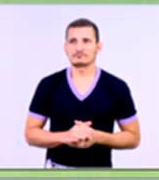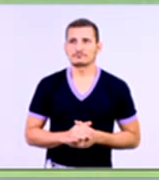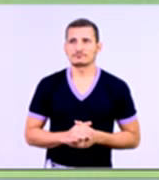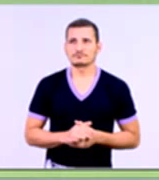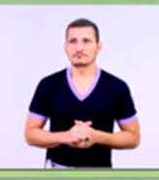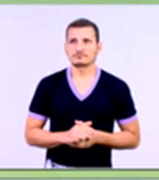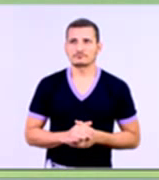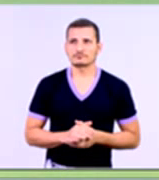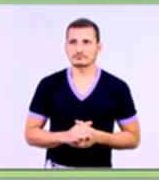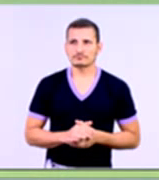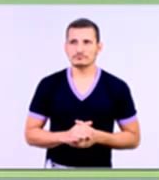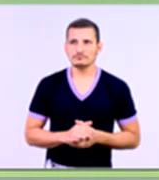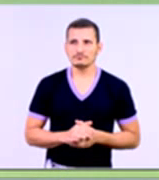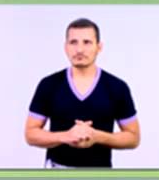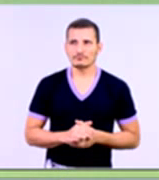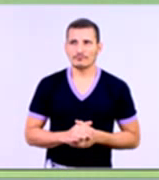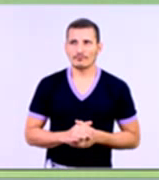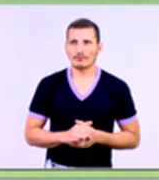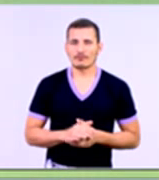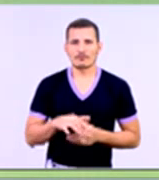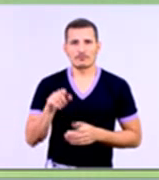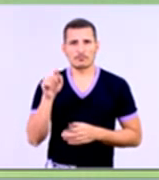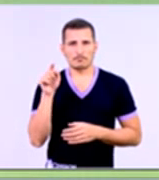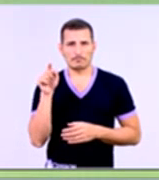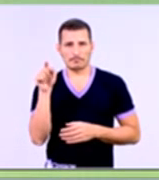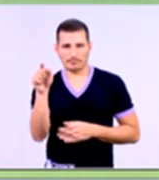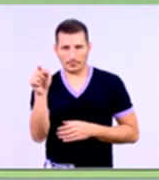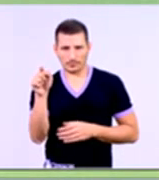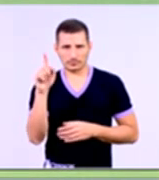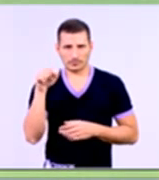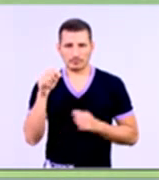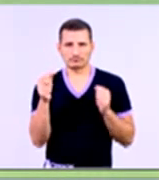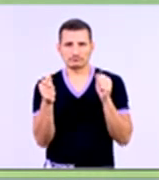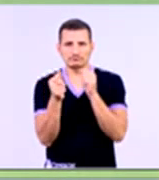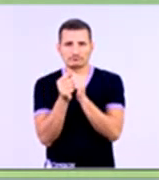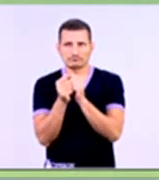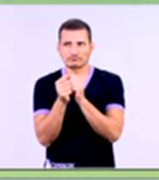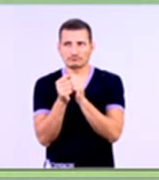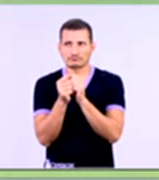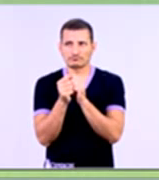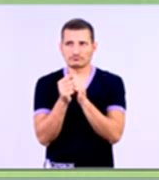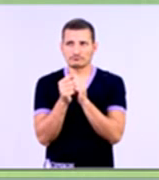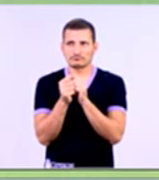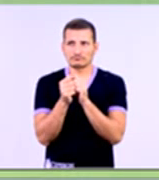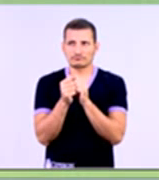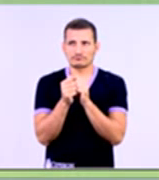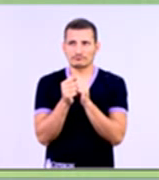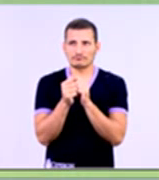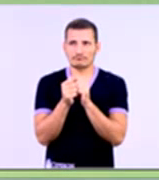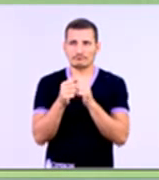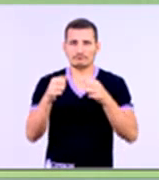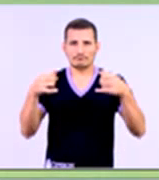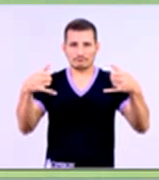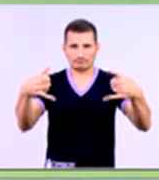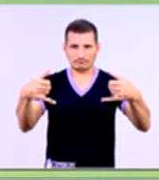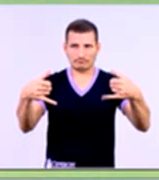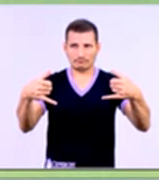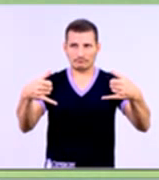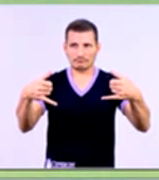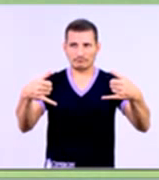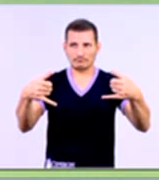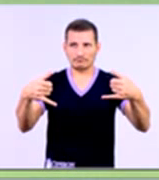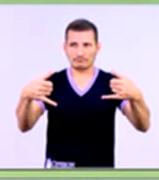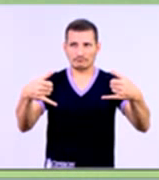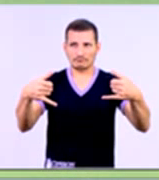Nós temos os pontos que fazem a concatenação entre esta chave com